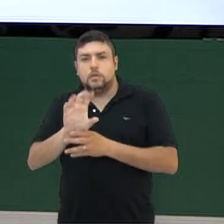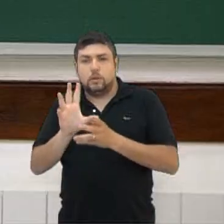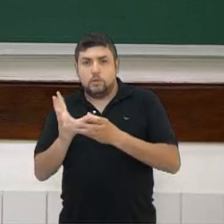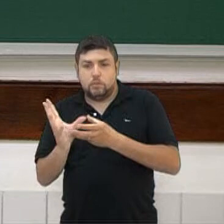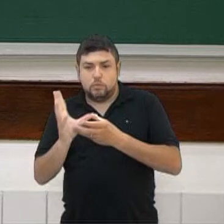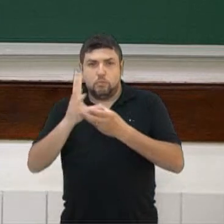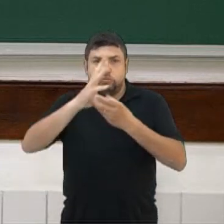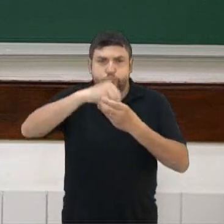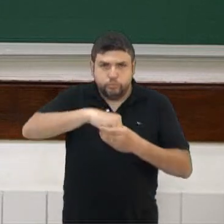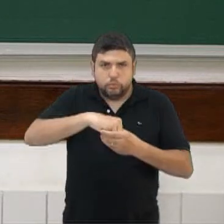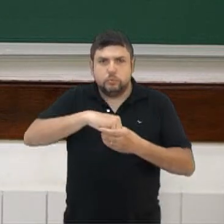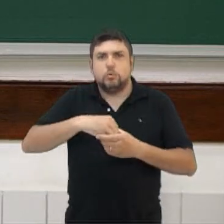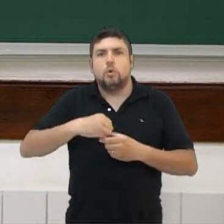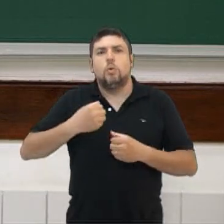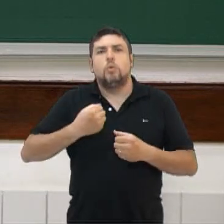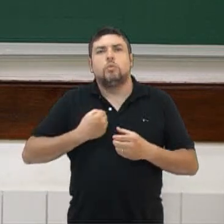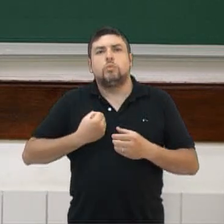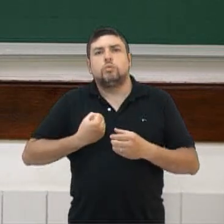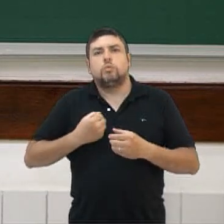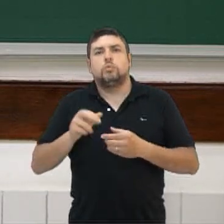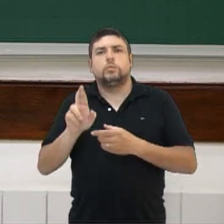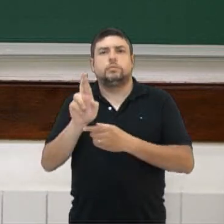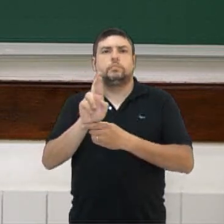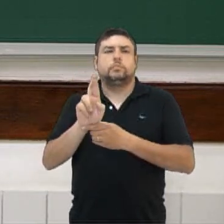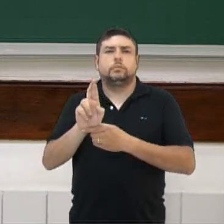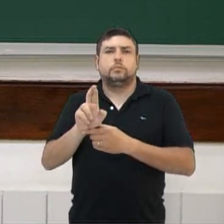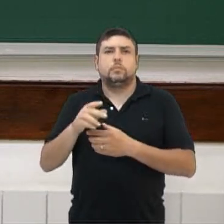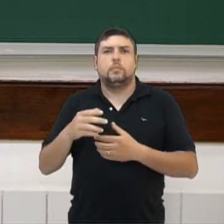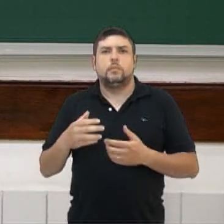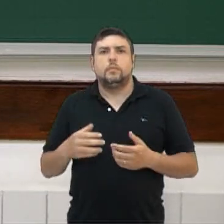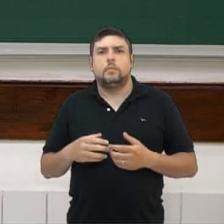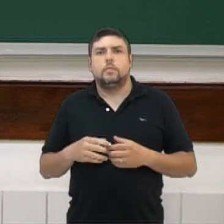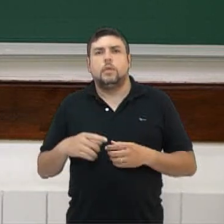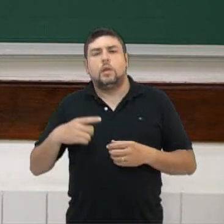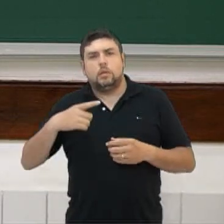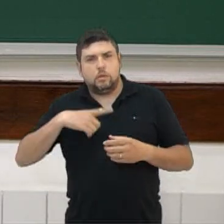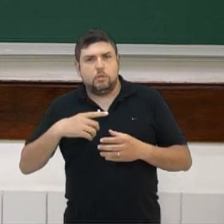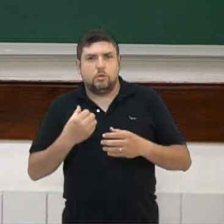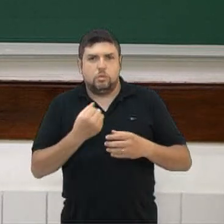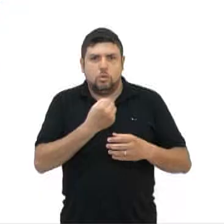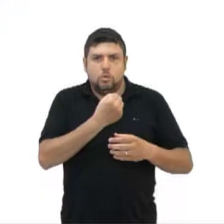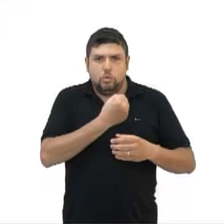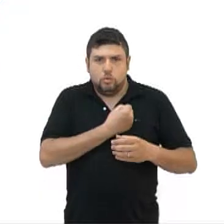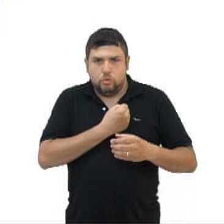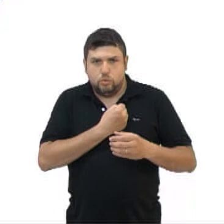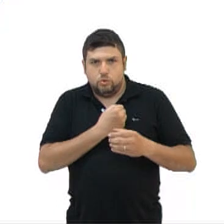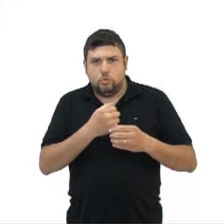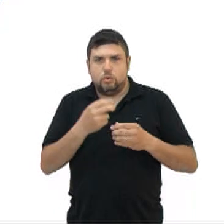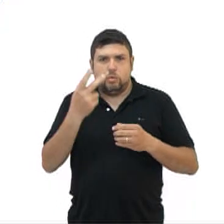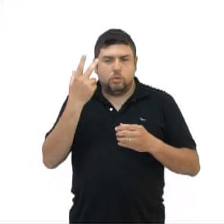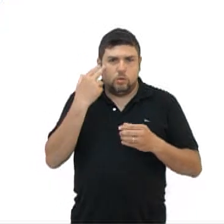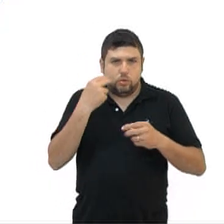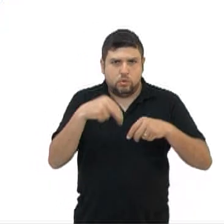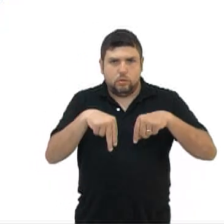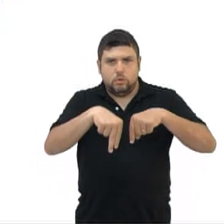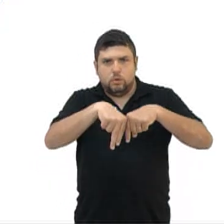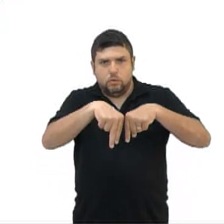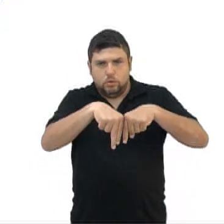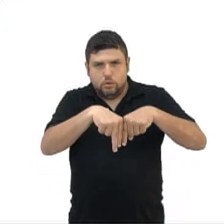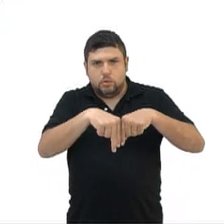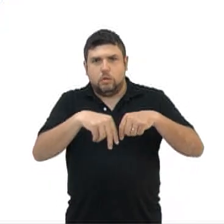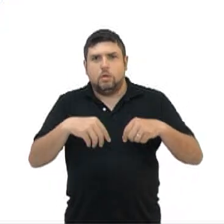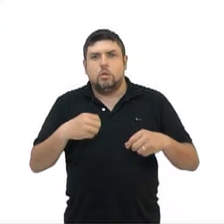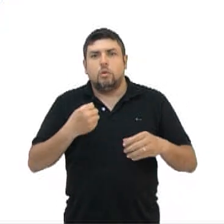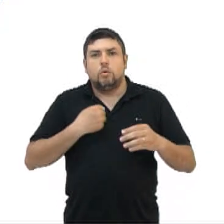dos números reais, tá? Então, nós temos o conjunto dos números naturais. Dentro do conjunto dos números racionais, temos